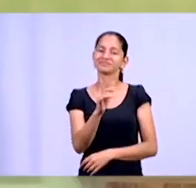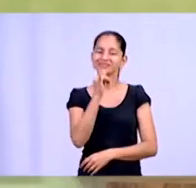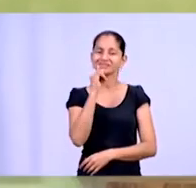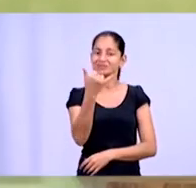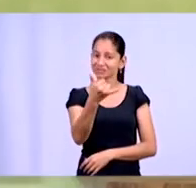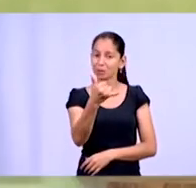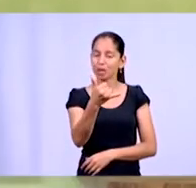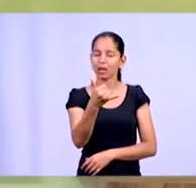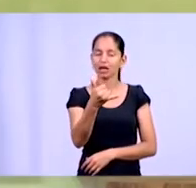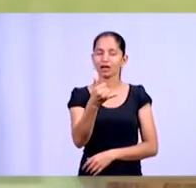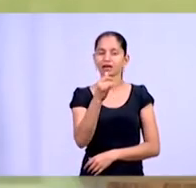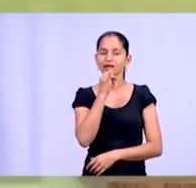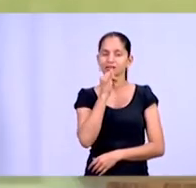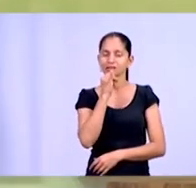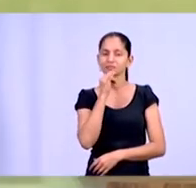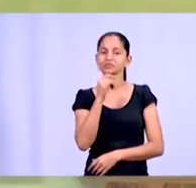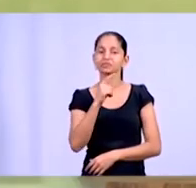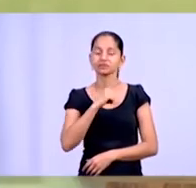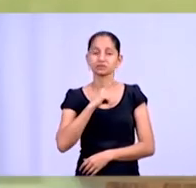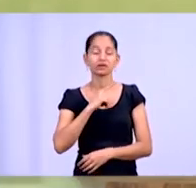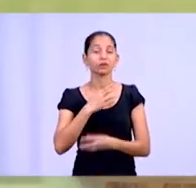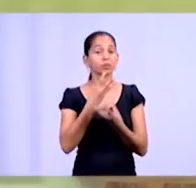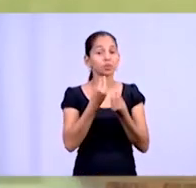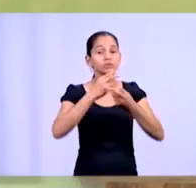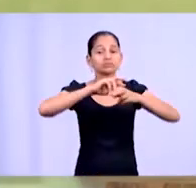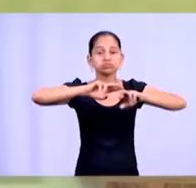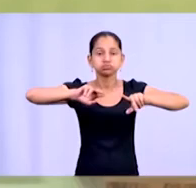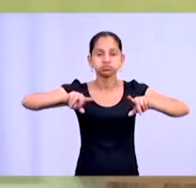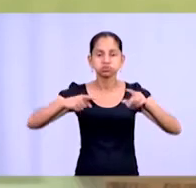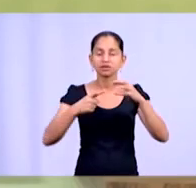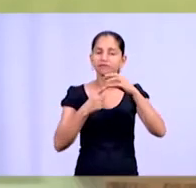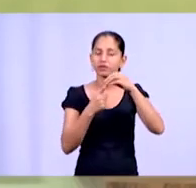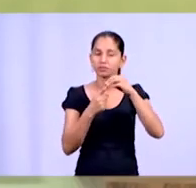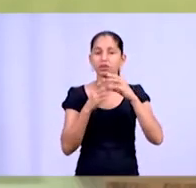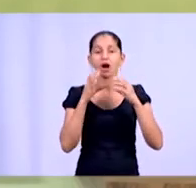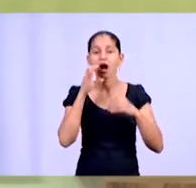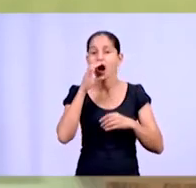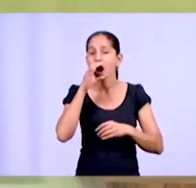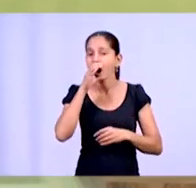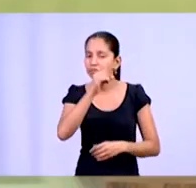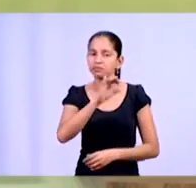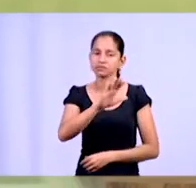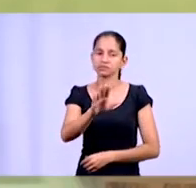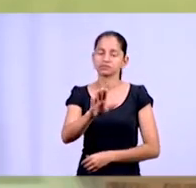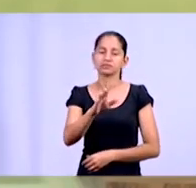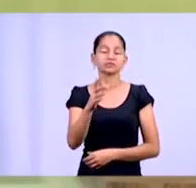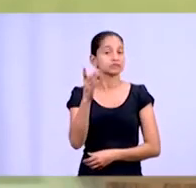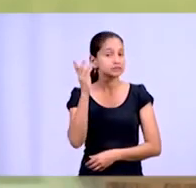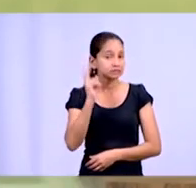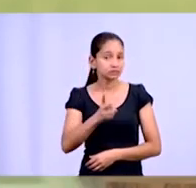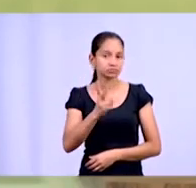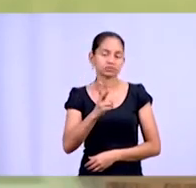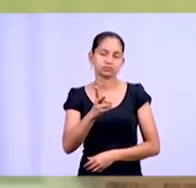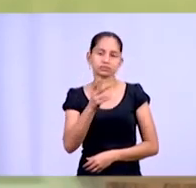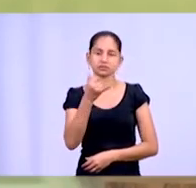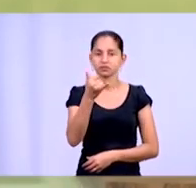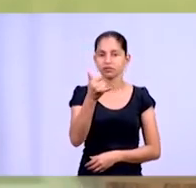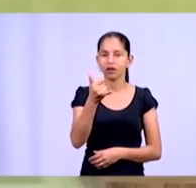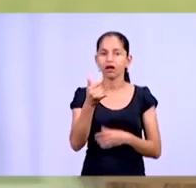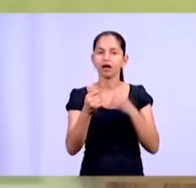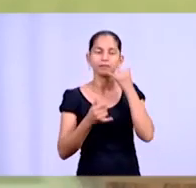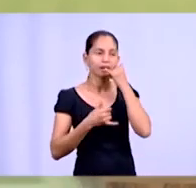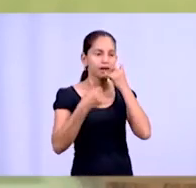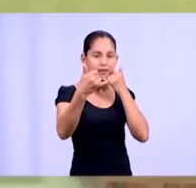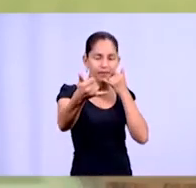celular, né, propõe aí uma gama de informação, tudo realmente hoje em dia a gente faz por meio do celular, liga,